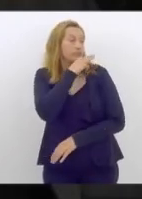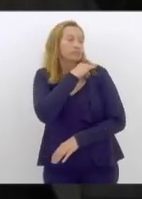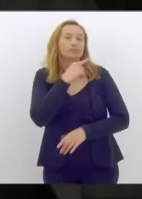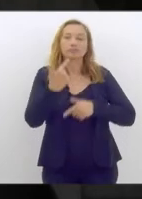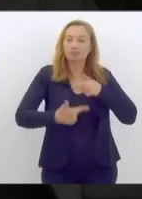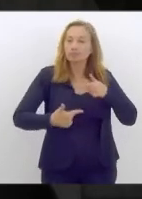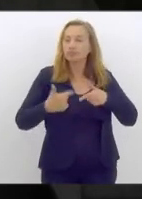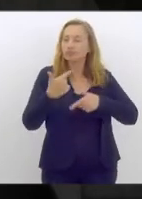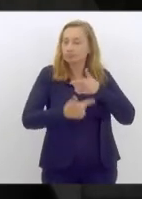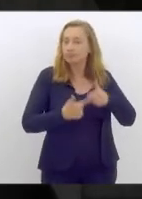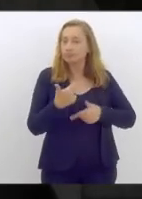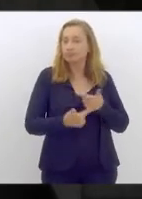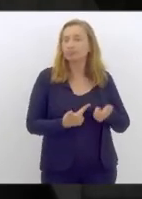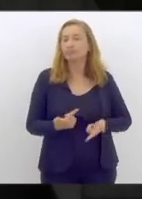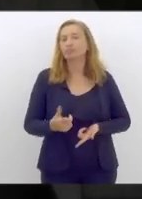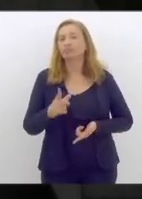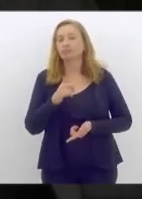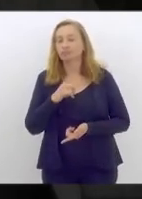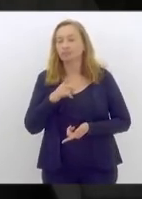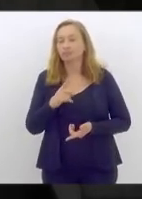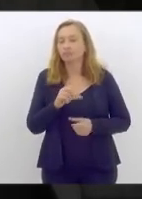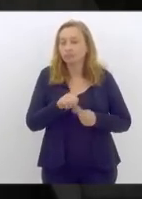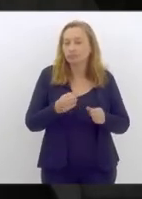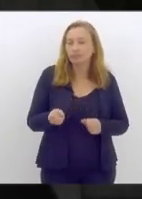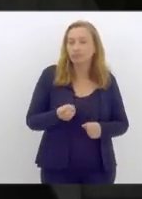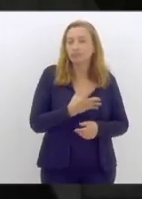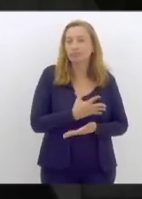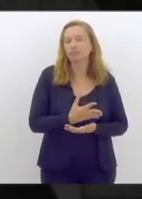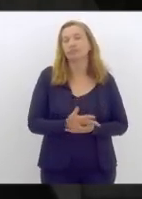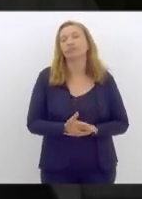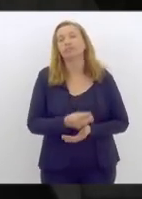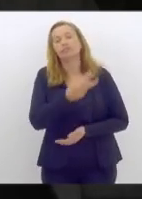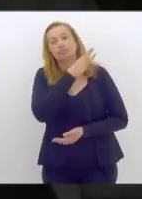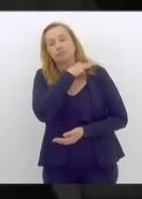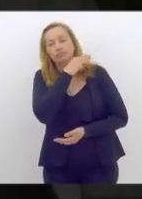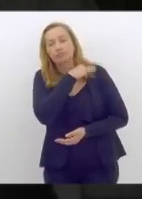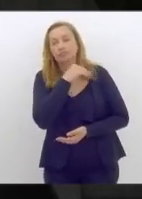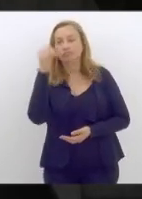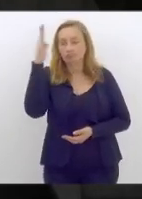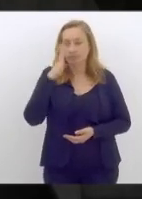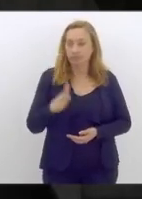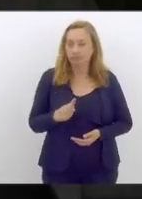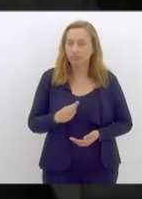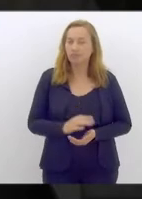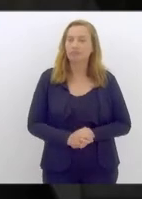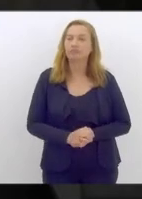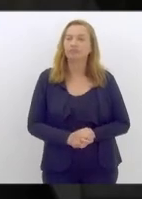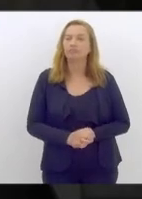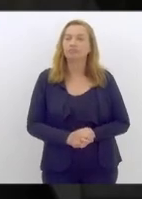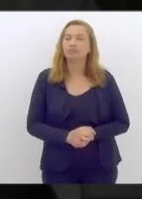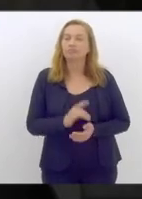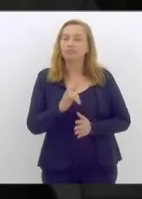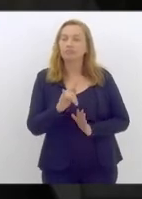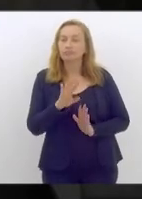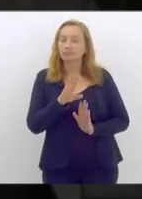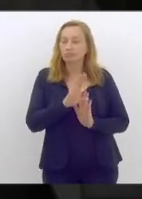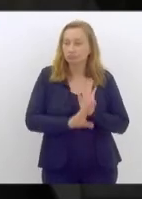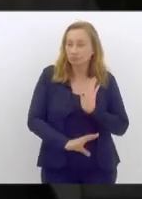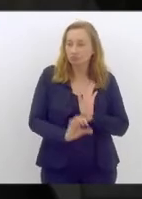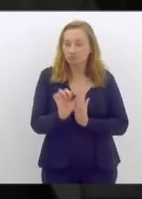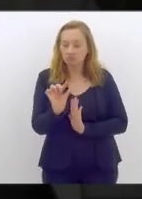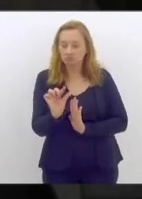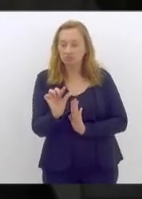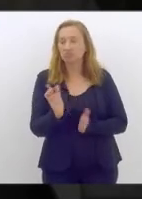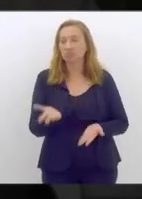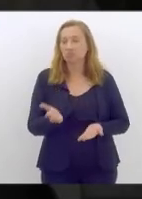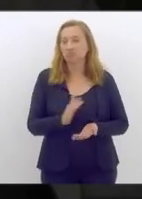que travamos aqui para conter esta reforma nociva do ensino médio brasileiro que a pequena currículo que empobrece o currículo da